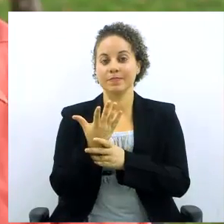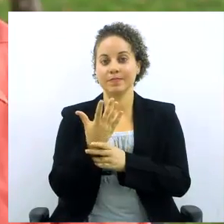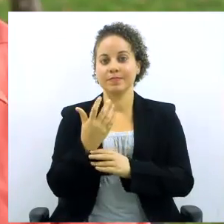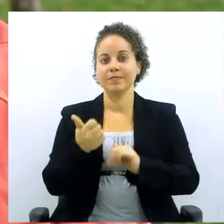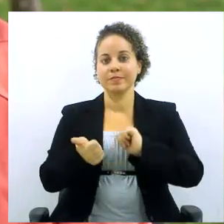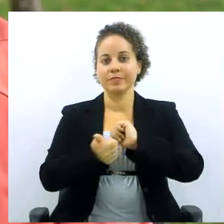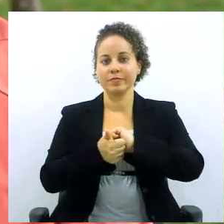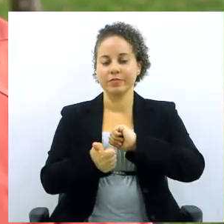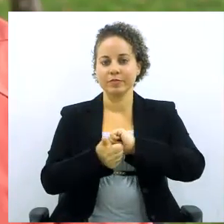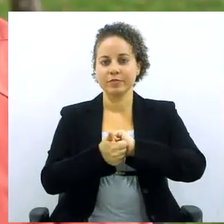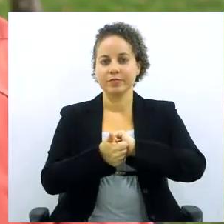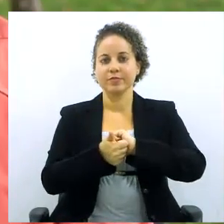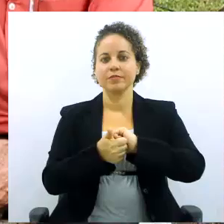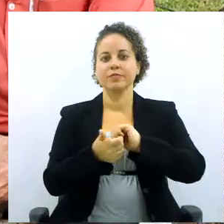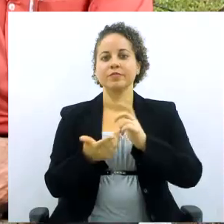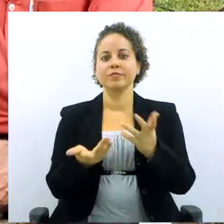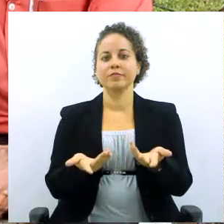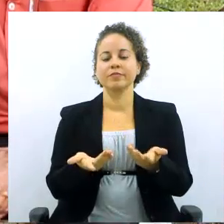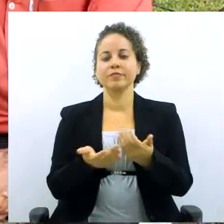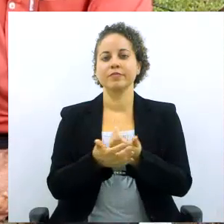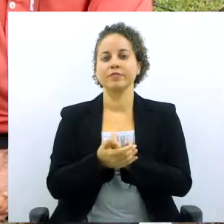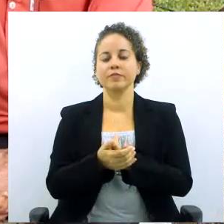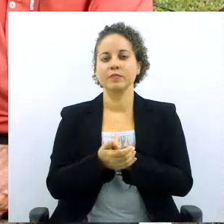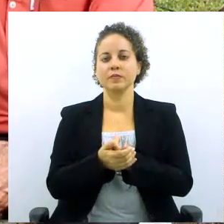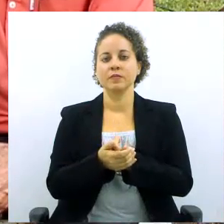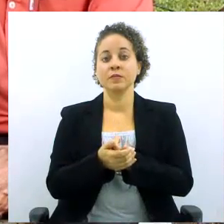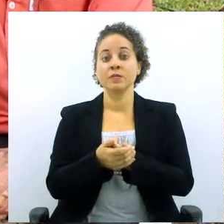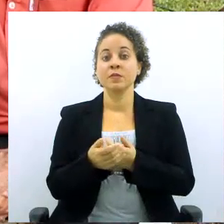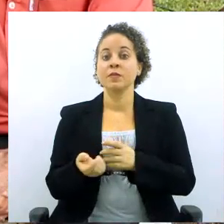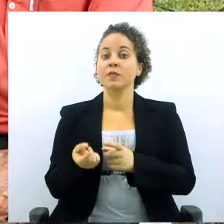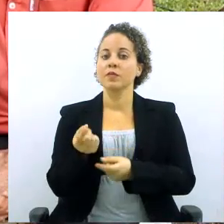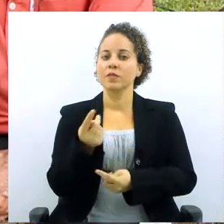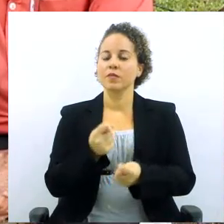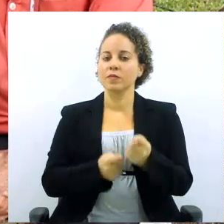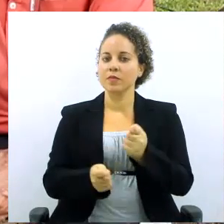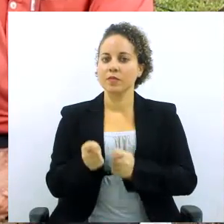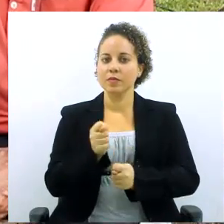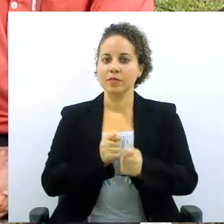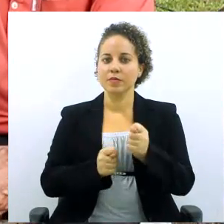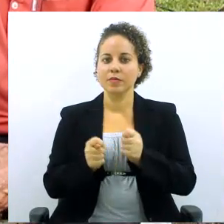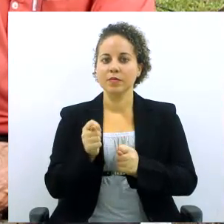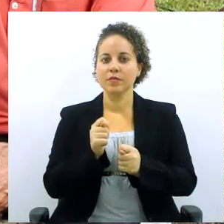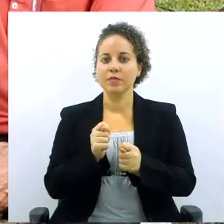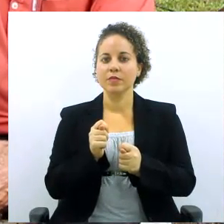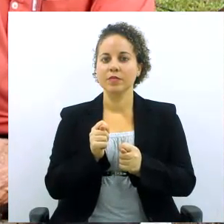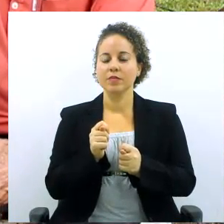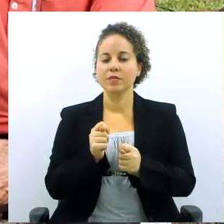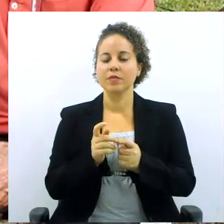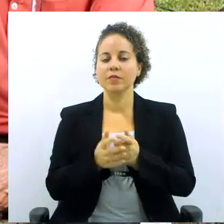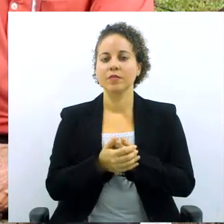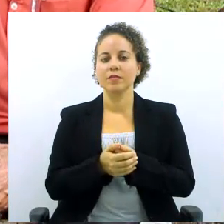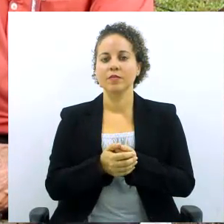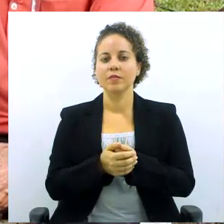qualificação, esse tipo de economia, digamos assim, ela